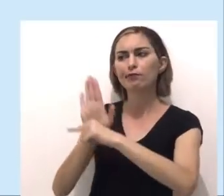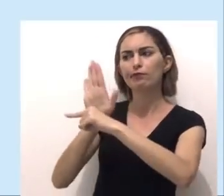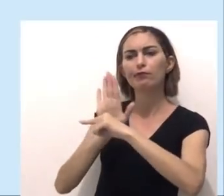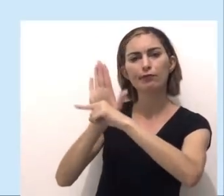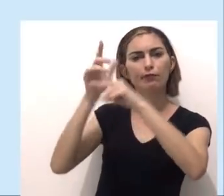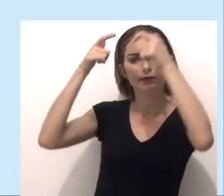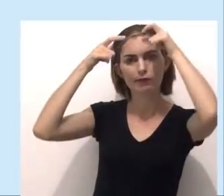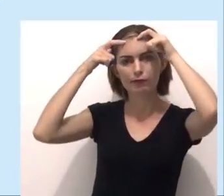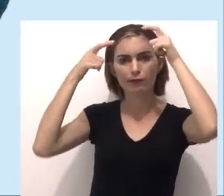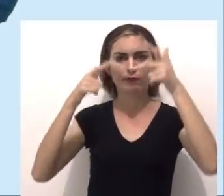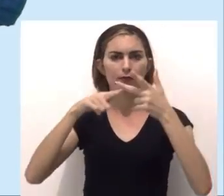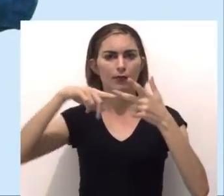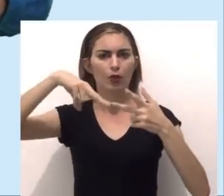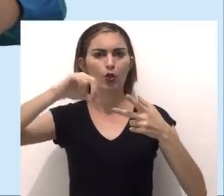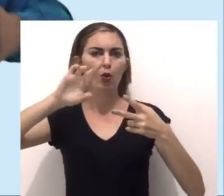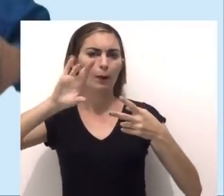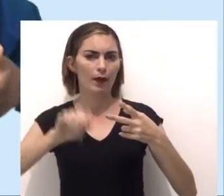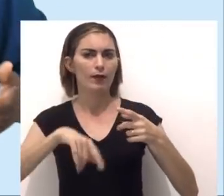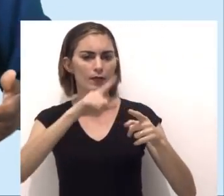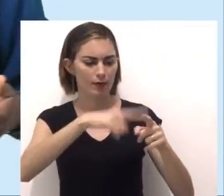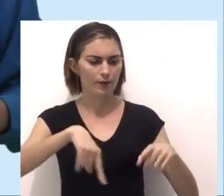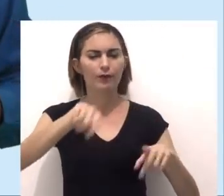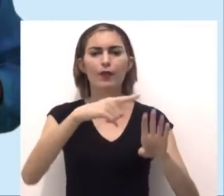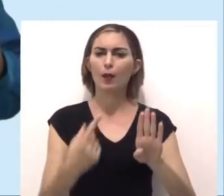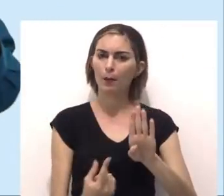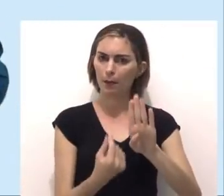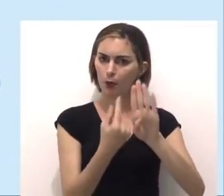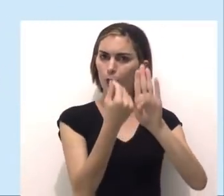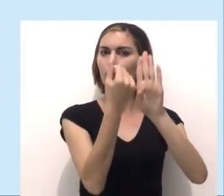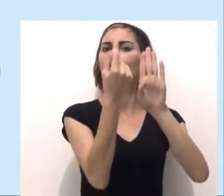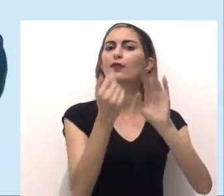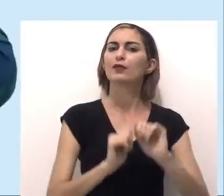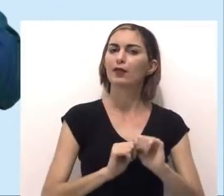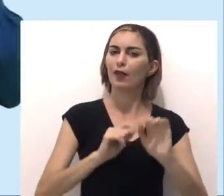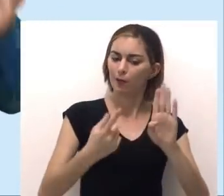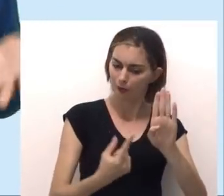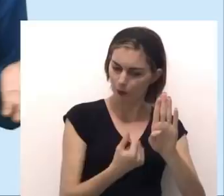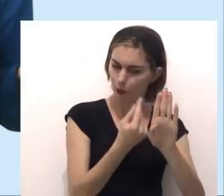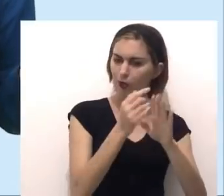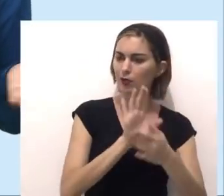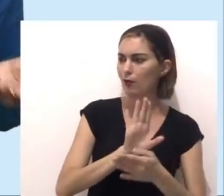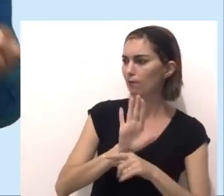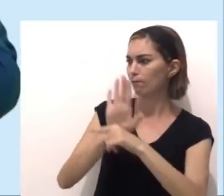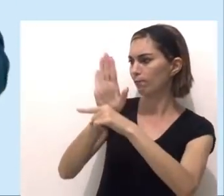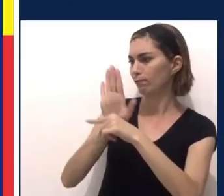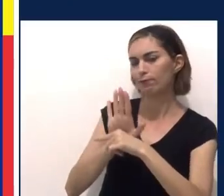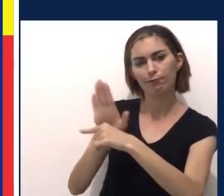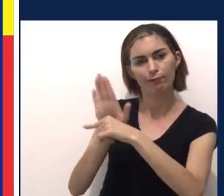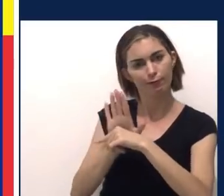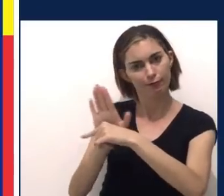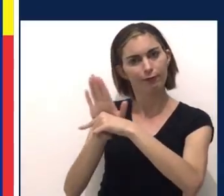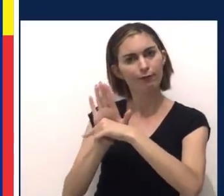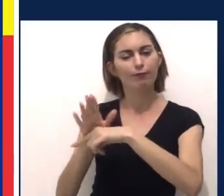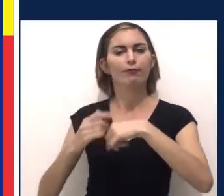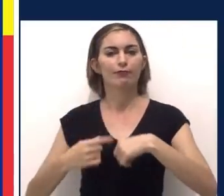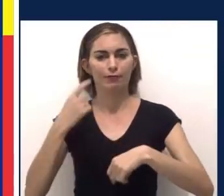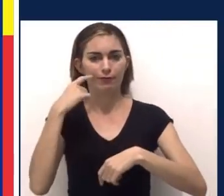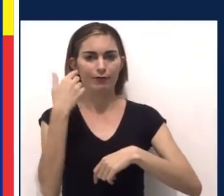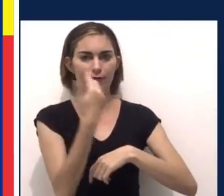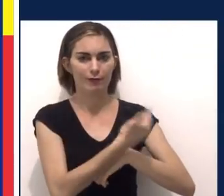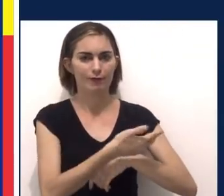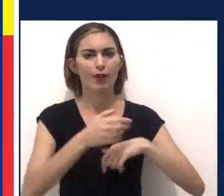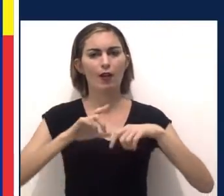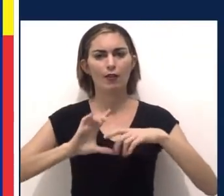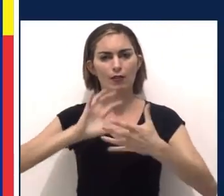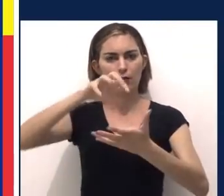a nobreza? A burguesia. É isso, a burguesia. Então, aí a gente tem aí, conforme a figura